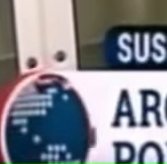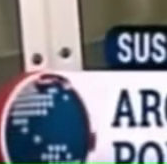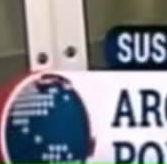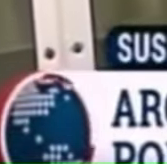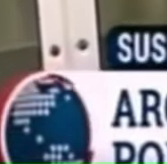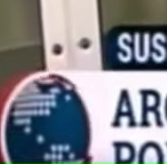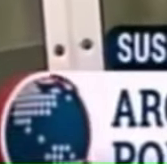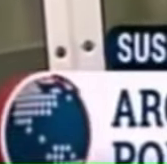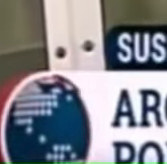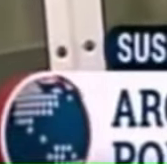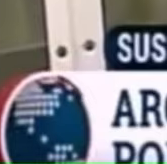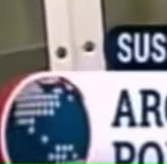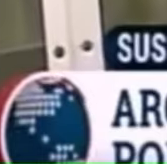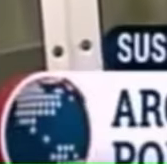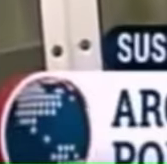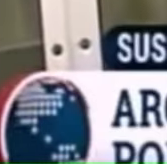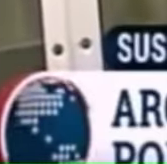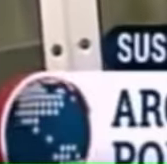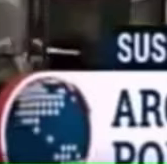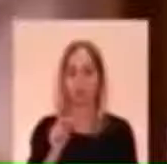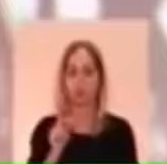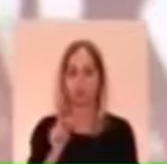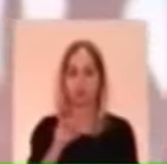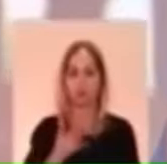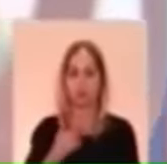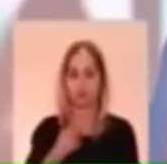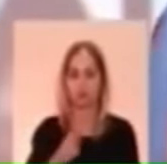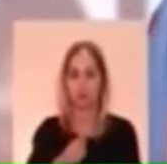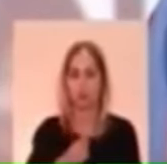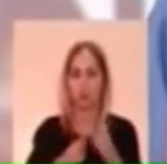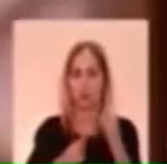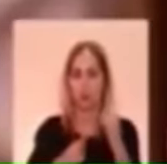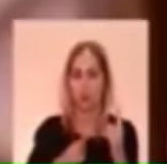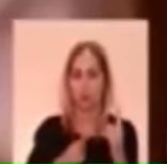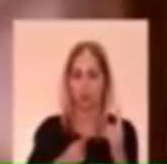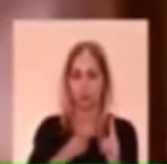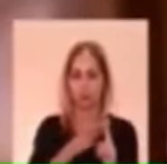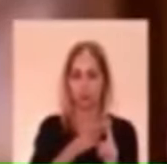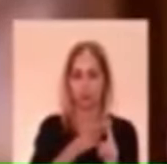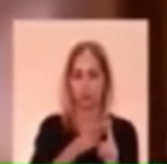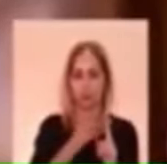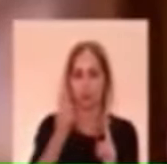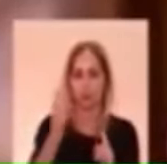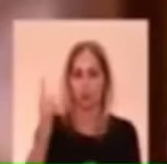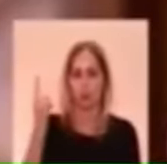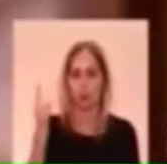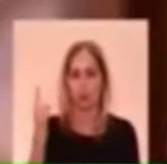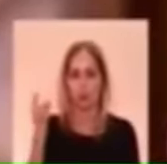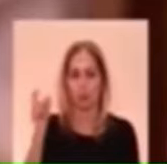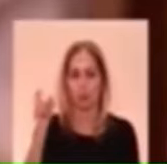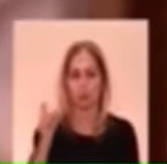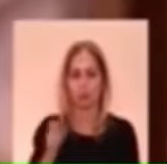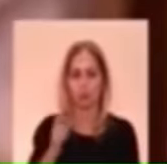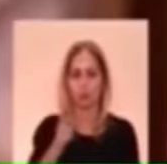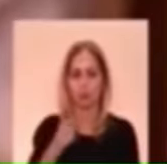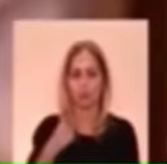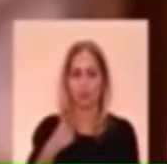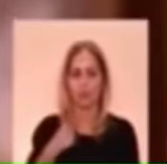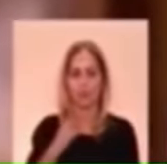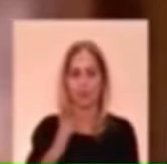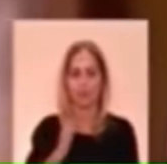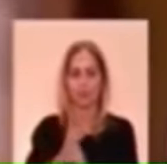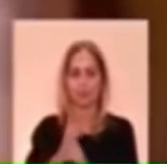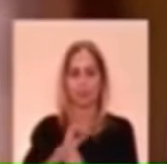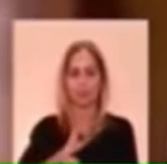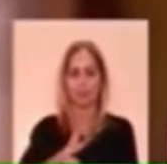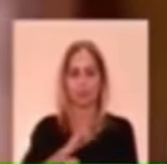filha de pais separados guardei este exemplo para o final é muito mais difícil entregar um menor a um